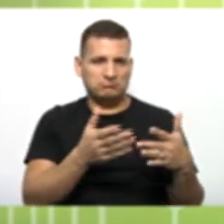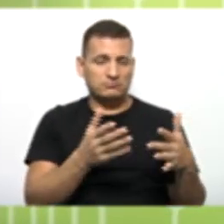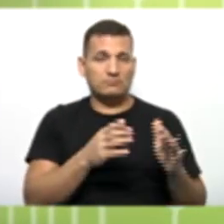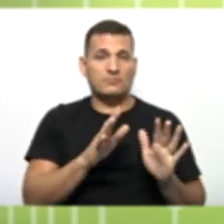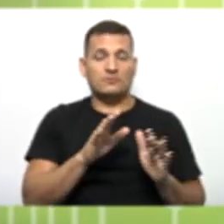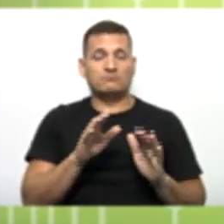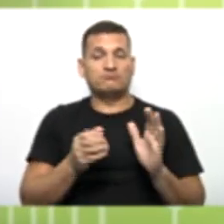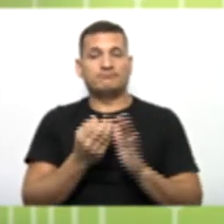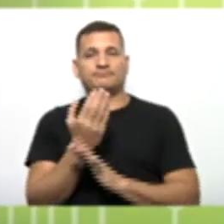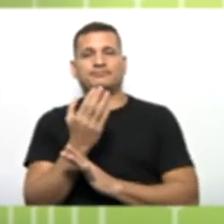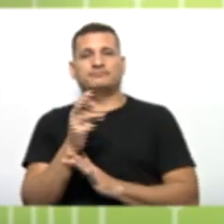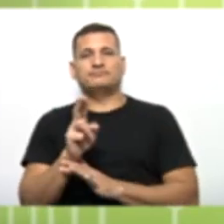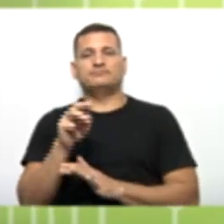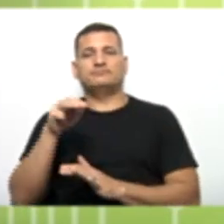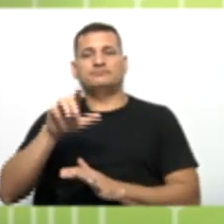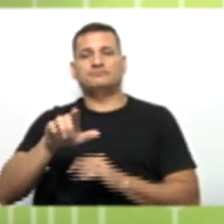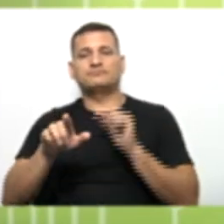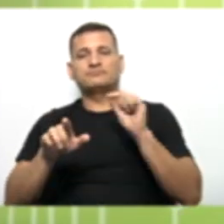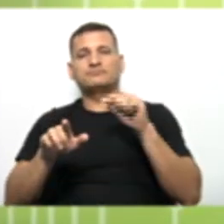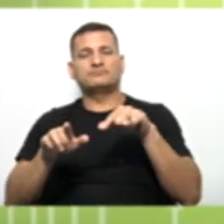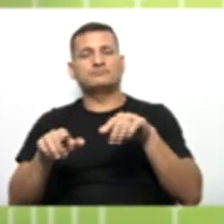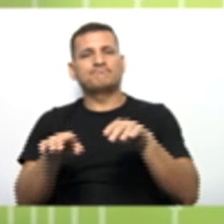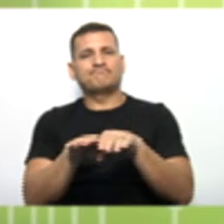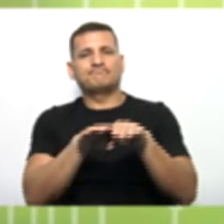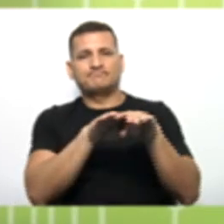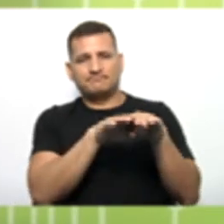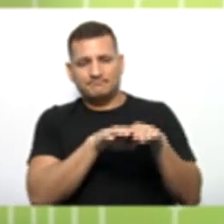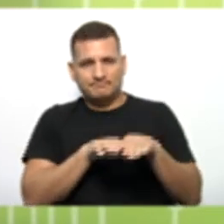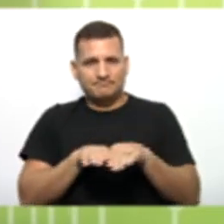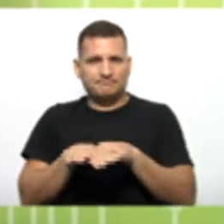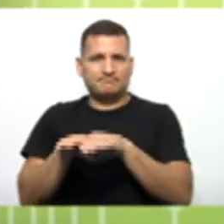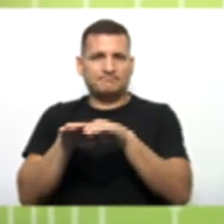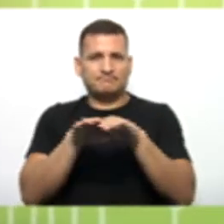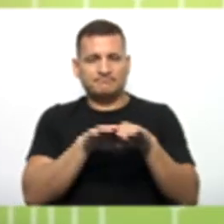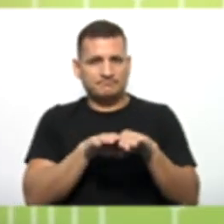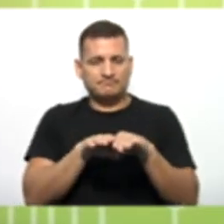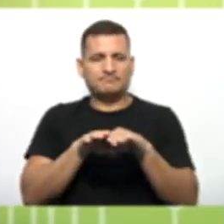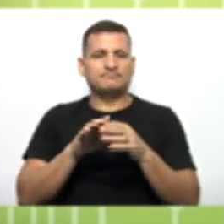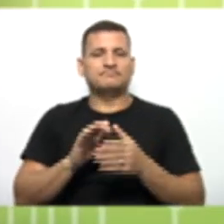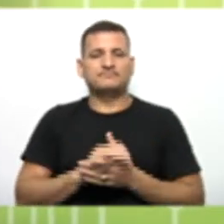essa junção. Padronizou, certo? E aí você tem a função,